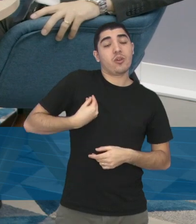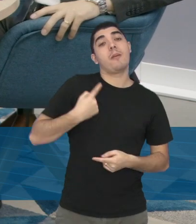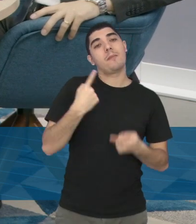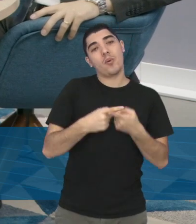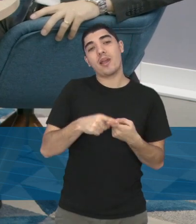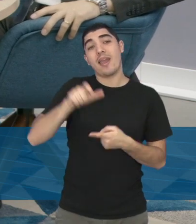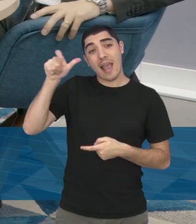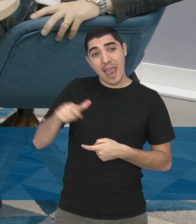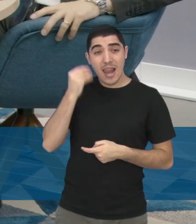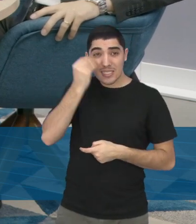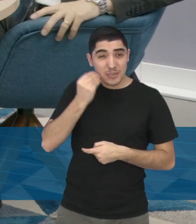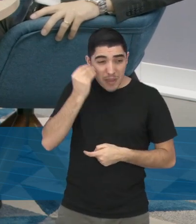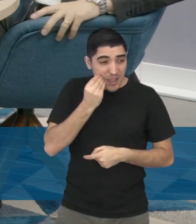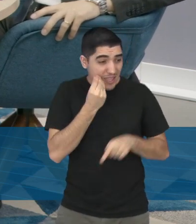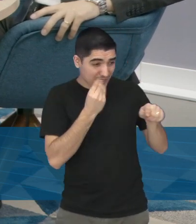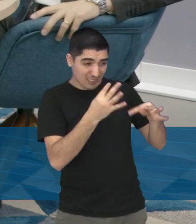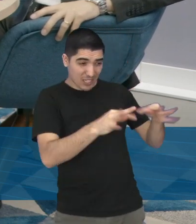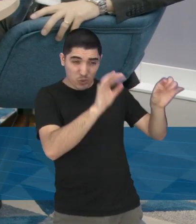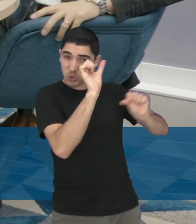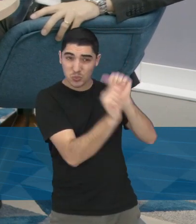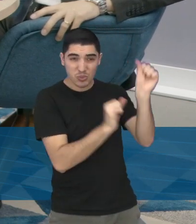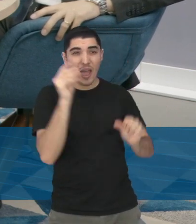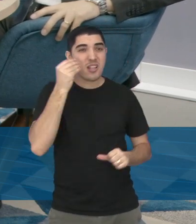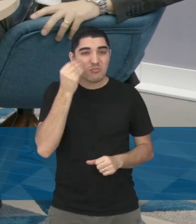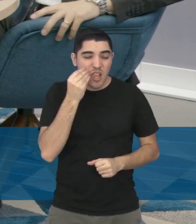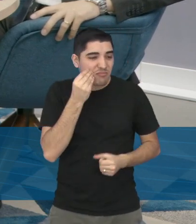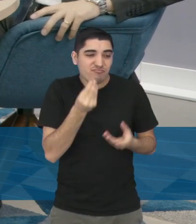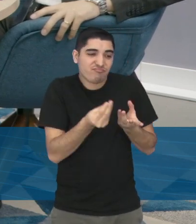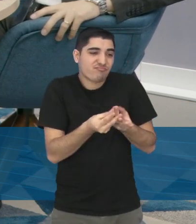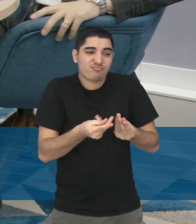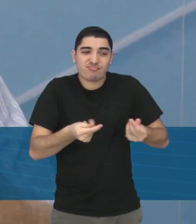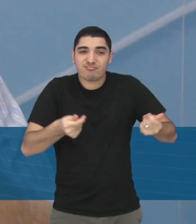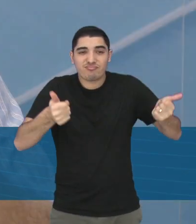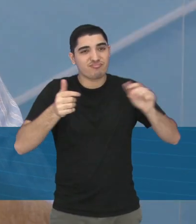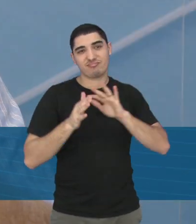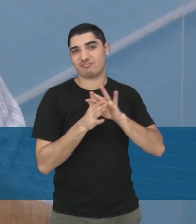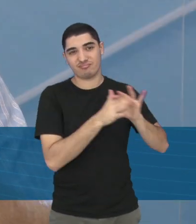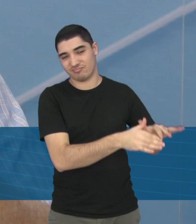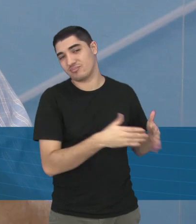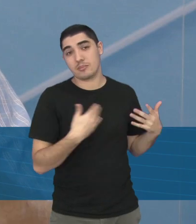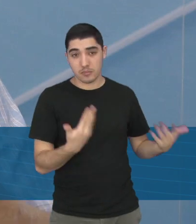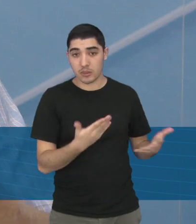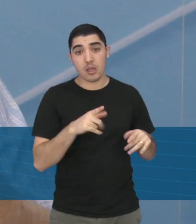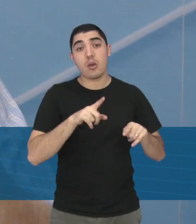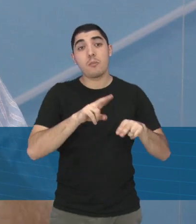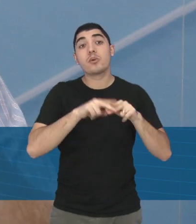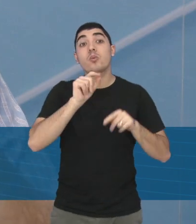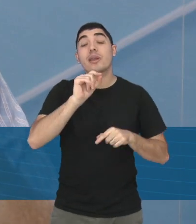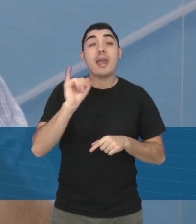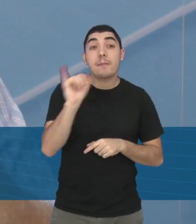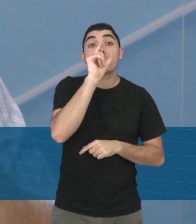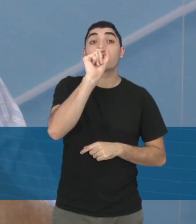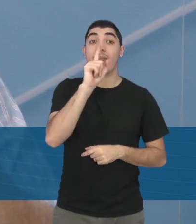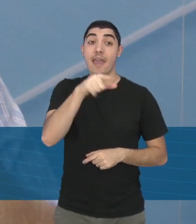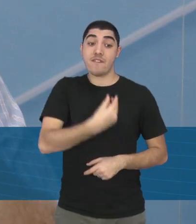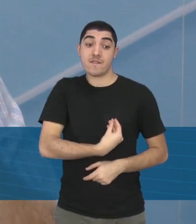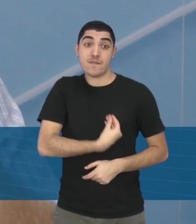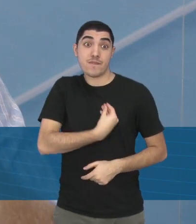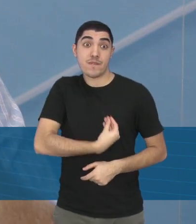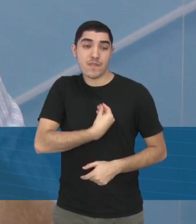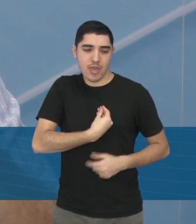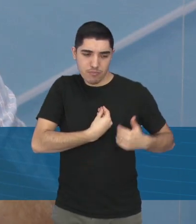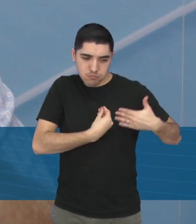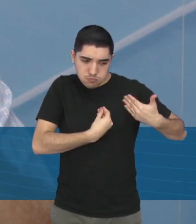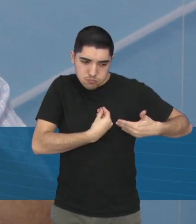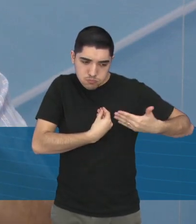o seu valor na mudança da tecnologia. O que permite que essa pessoa sobreviva e faça outra coisa? É a vivência. A